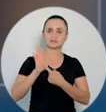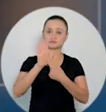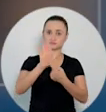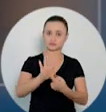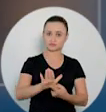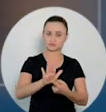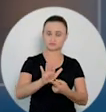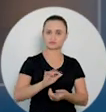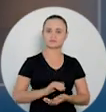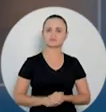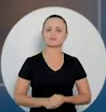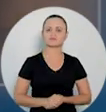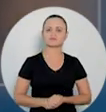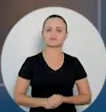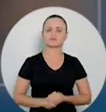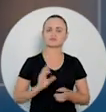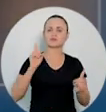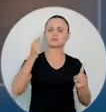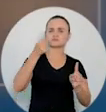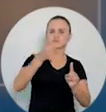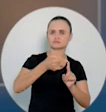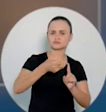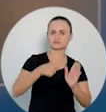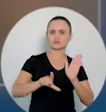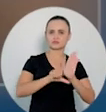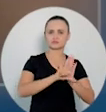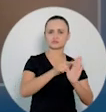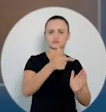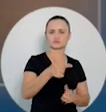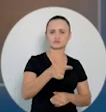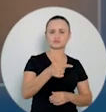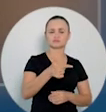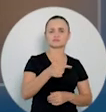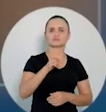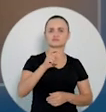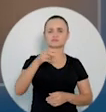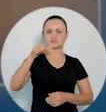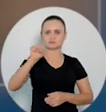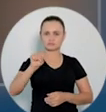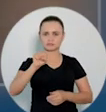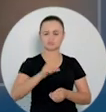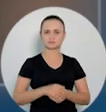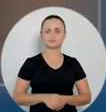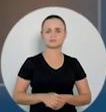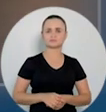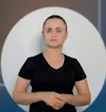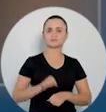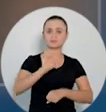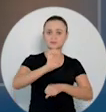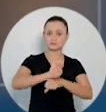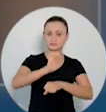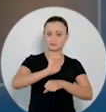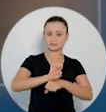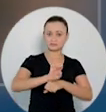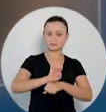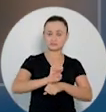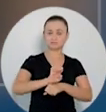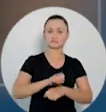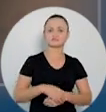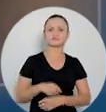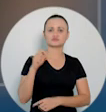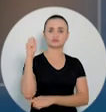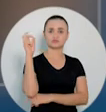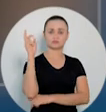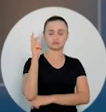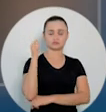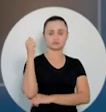ação direta tem como objeto a Lei 12.258 do Estado do Rio Grande do Sul, que proibiu a prática de revistas